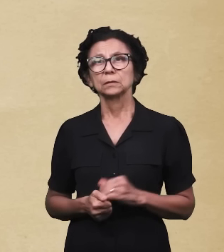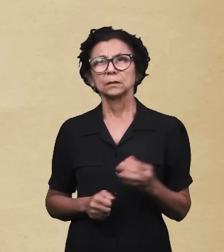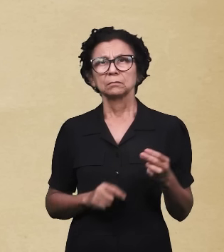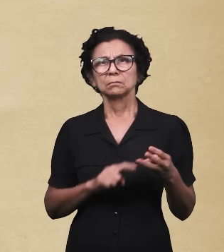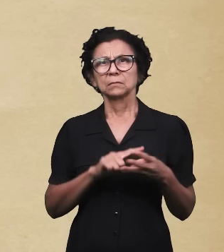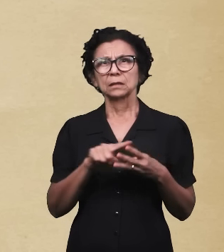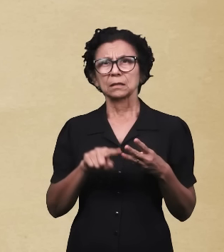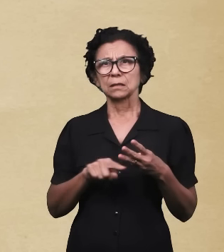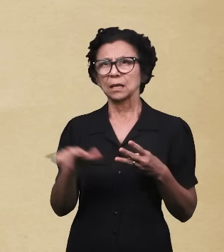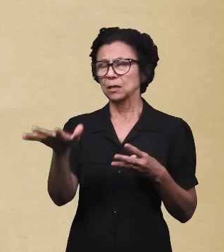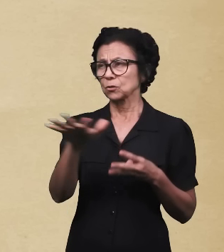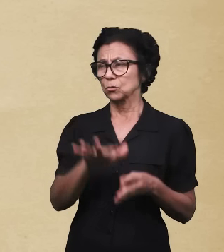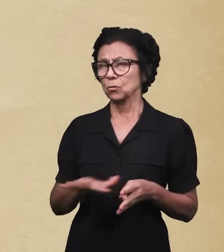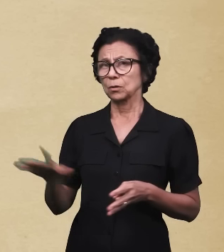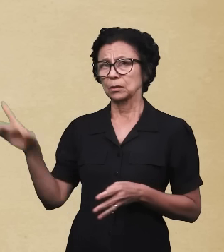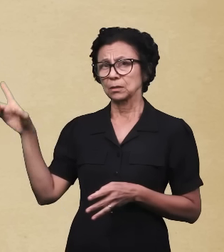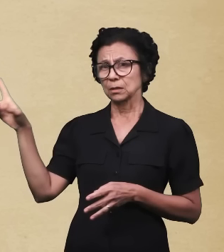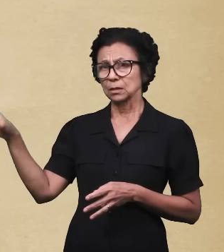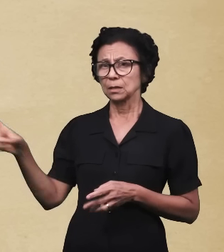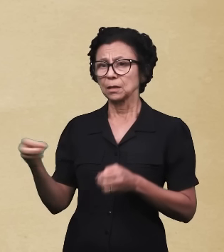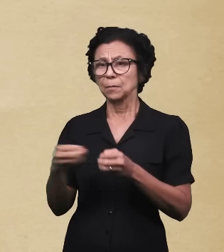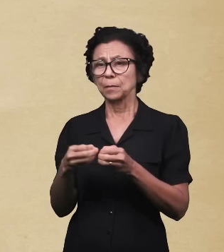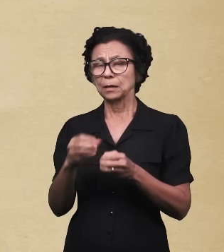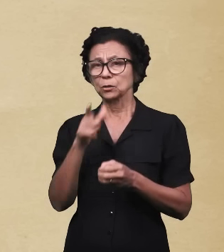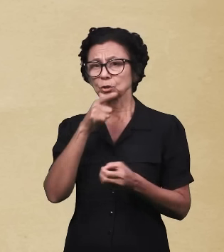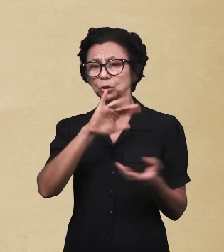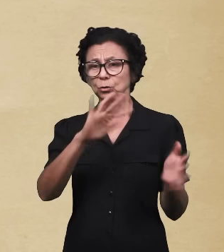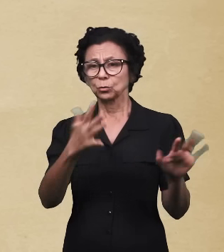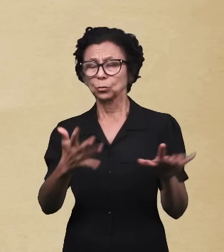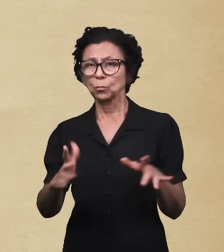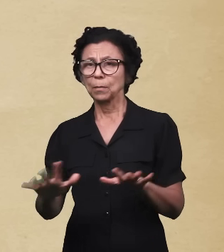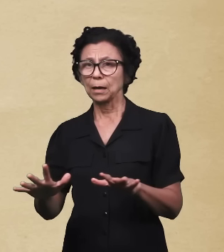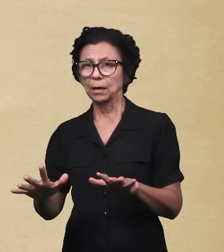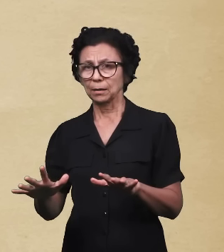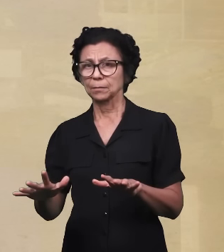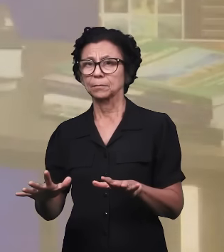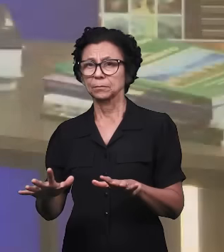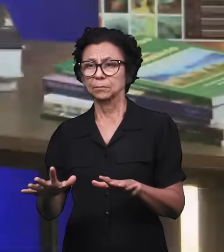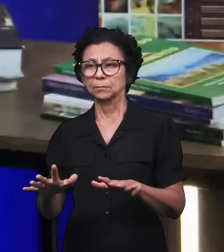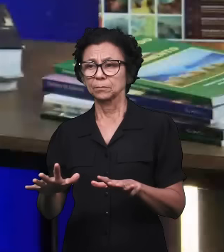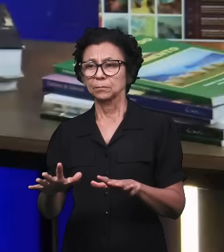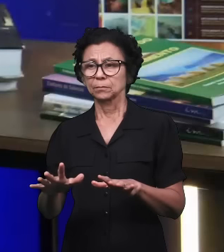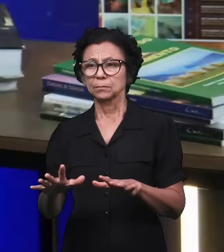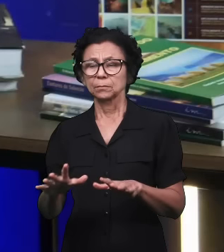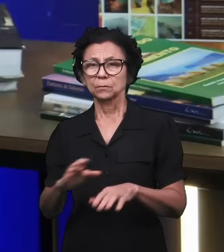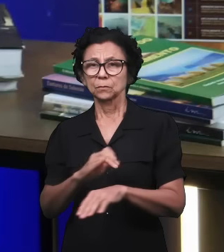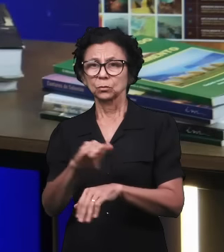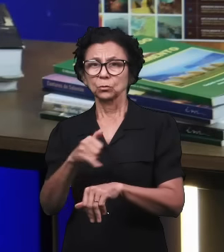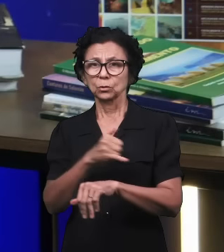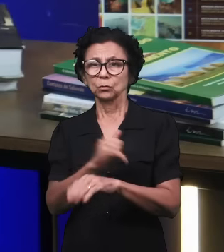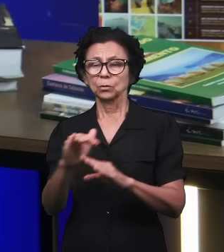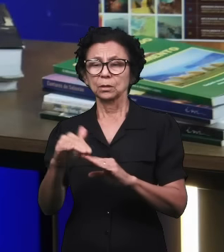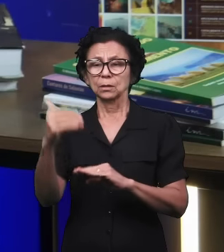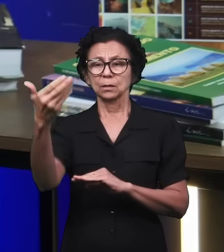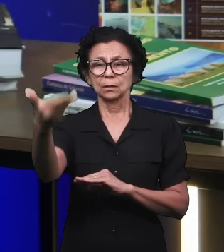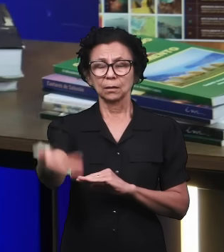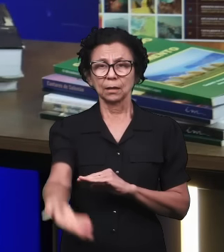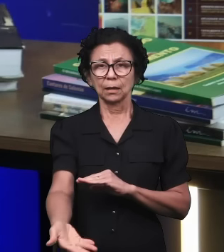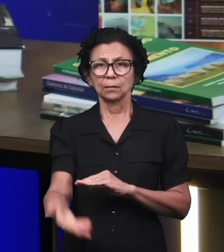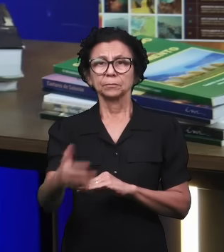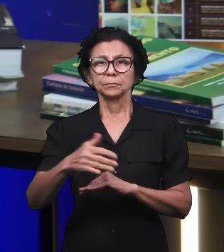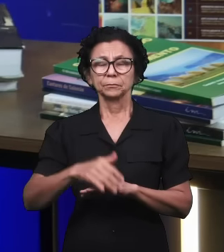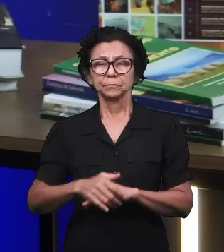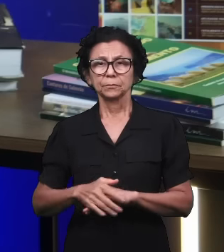junto ao caminho do mar, além do Jordão, a Galileia das nações. Então é importante nós dissermos isso,